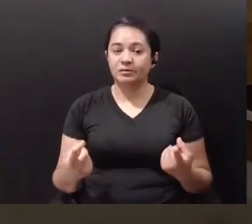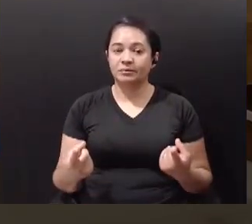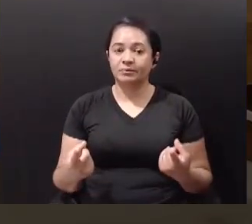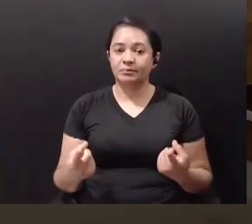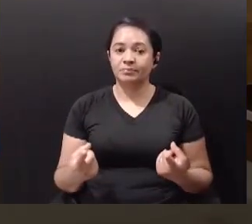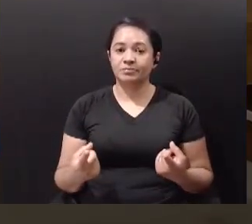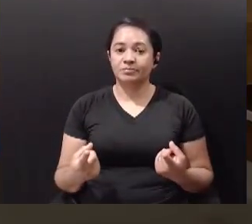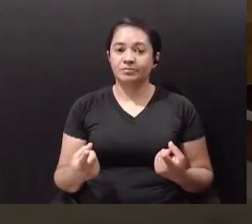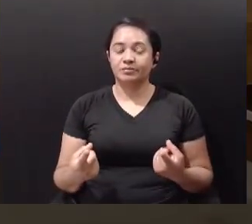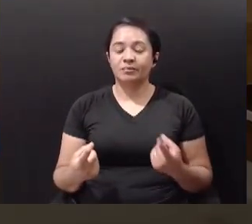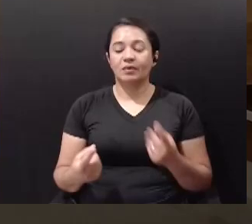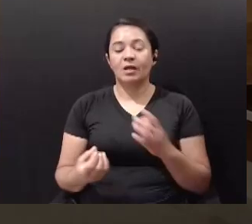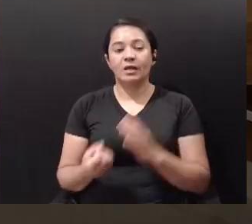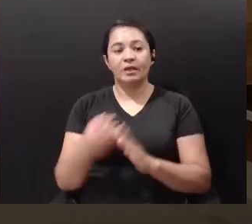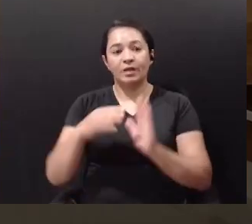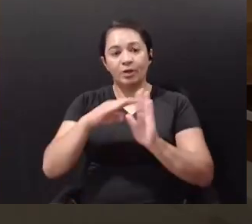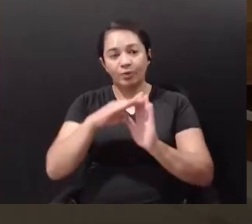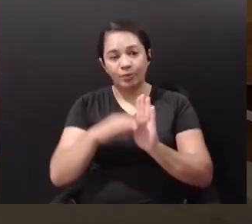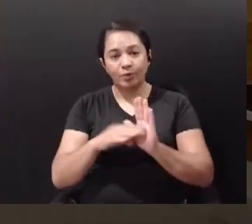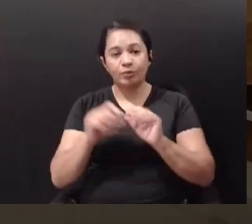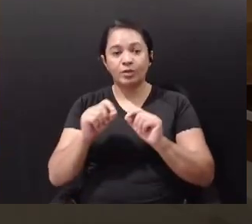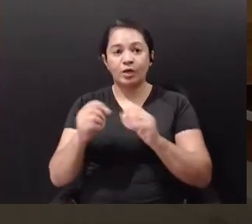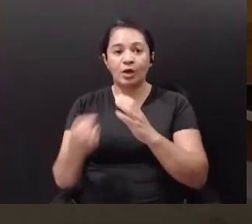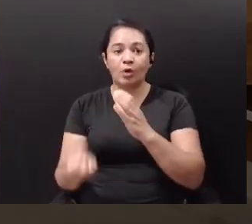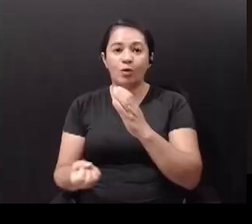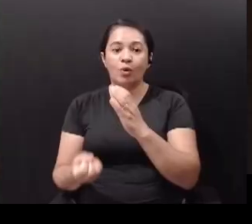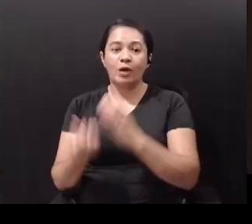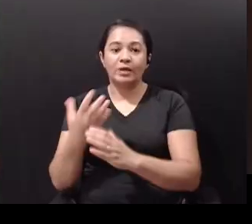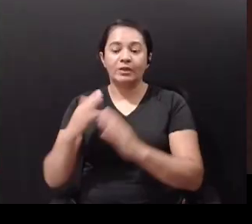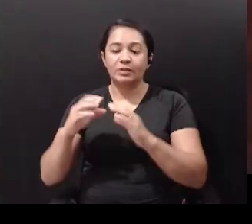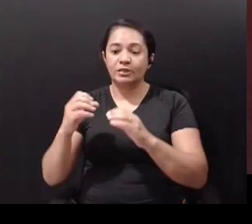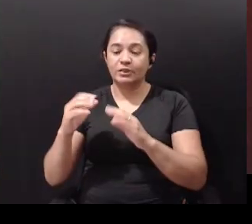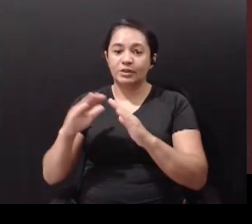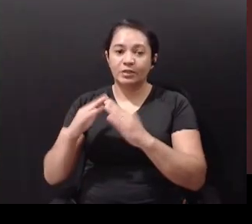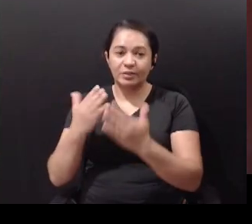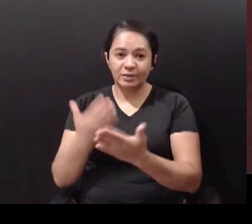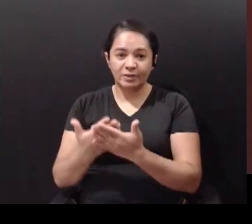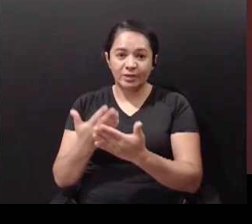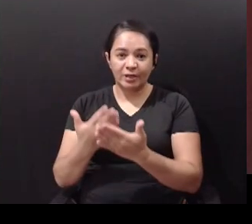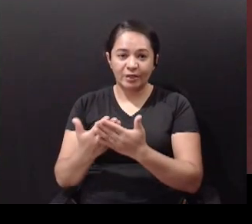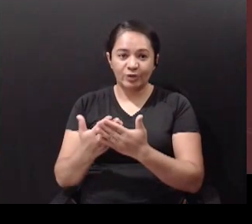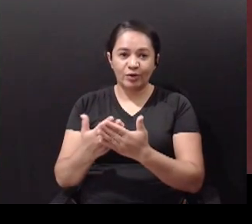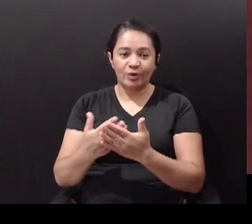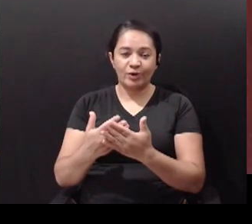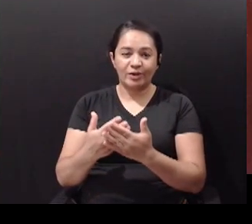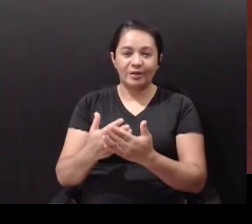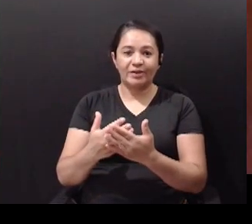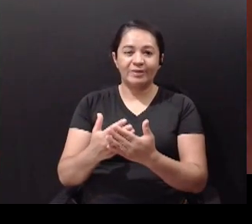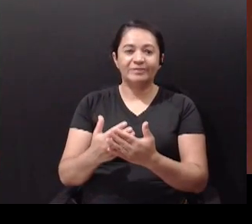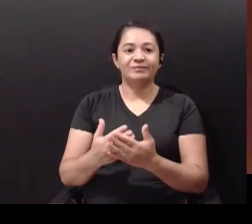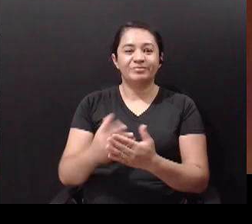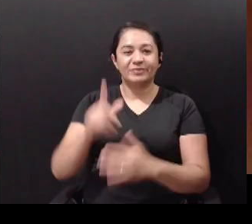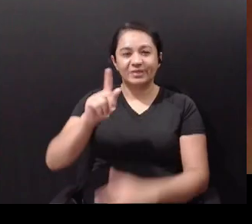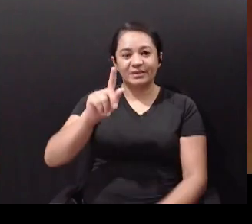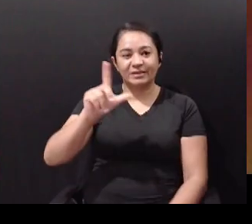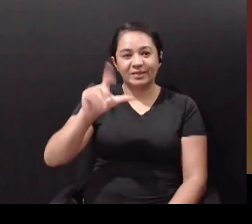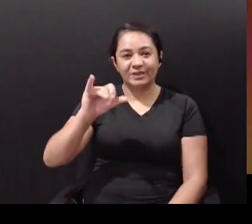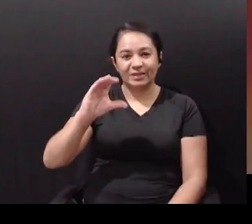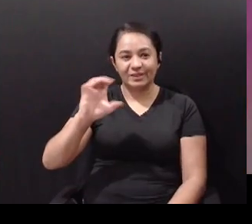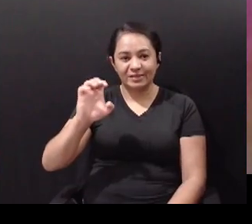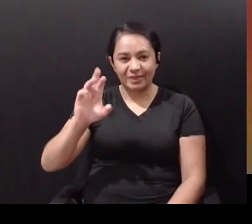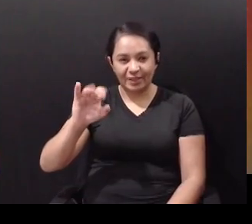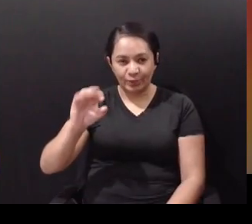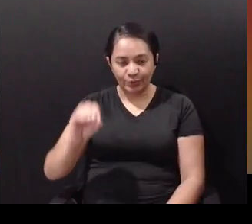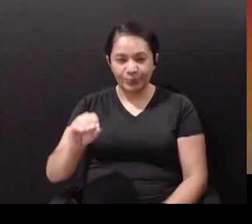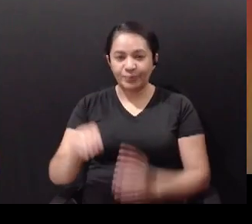estabelece aqui a criação do primeiro grupo escolar, que foi o Francisco Glicério. Então, a pedra inaugural do prédio é